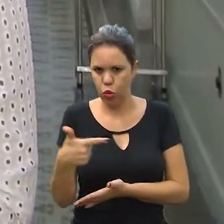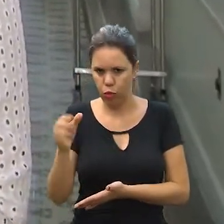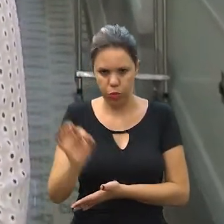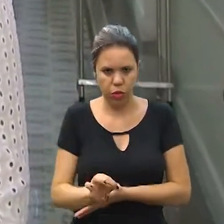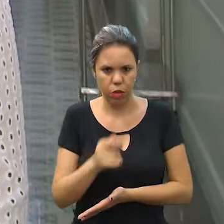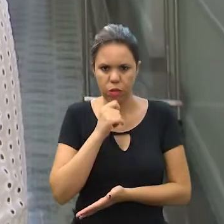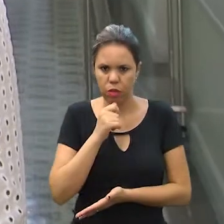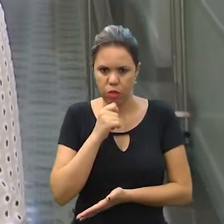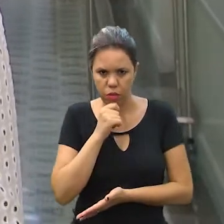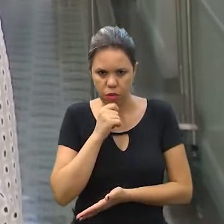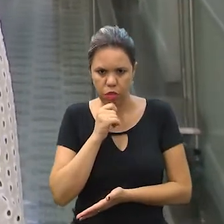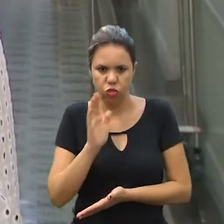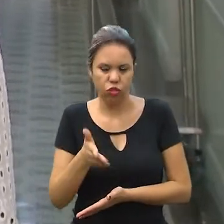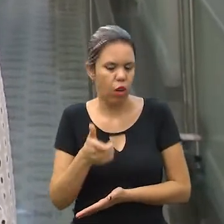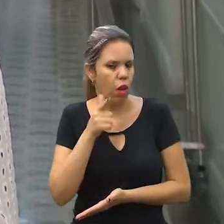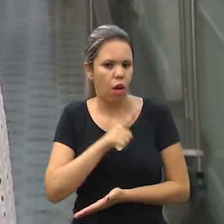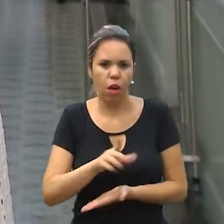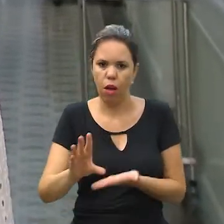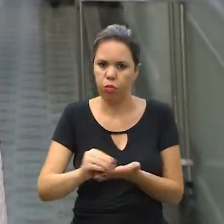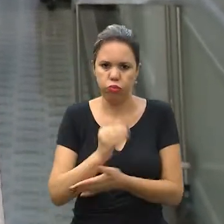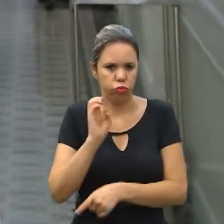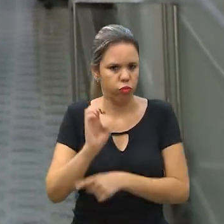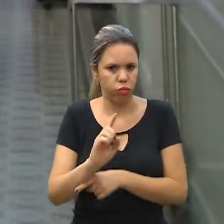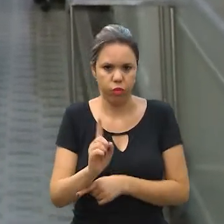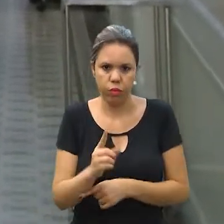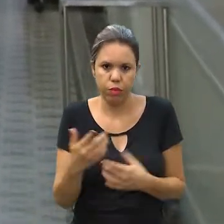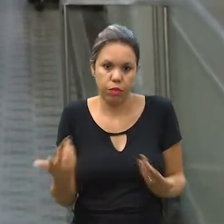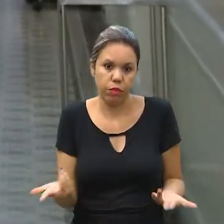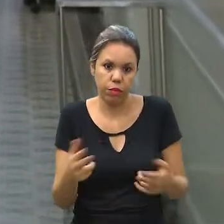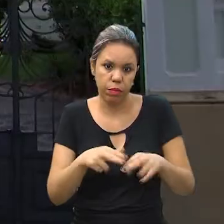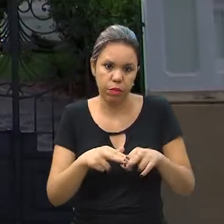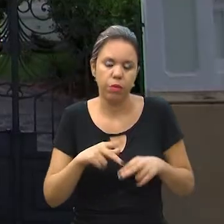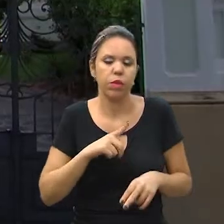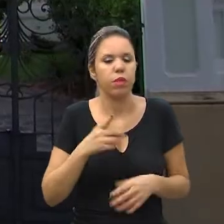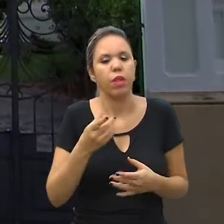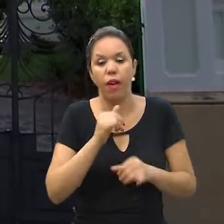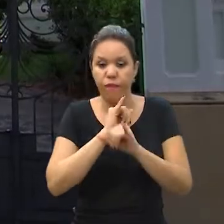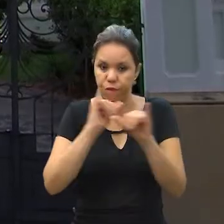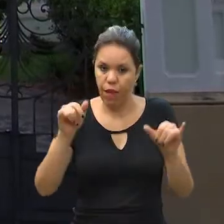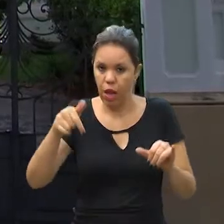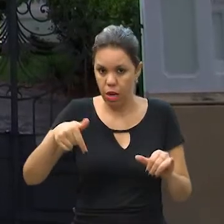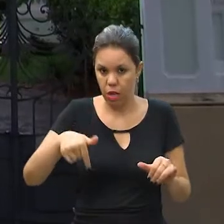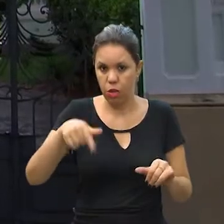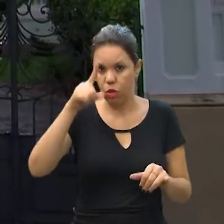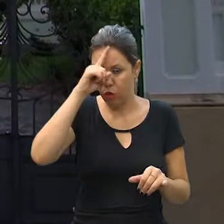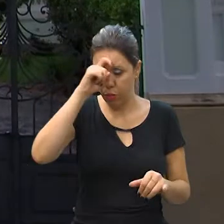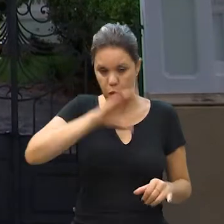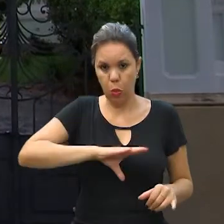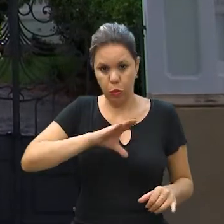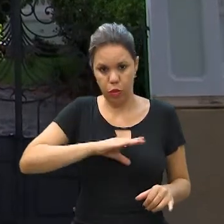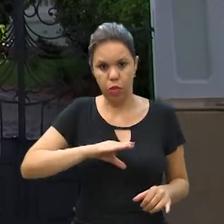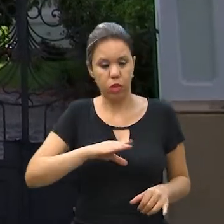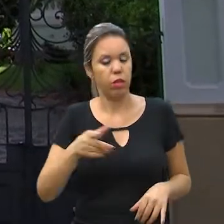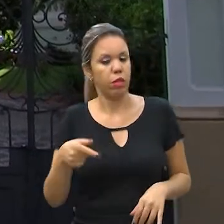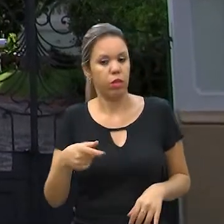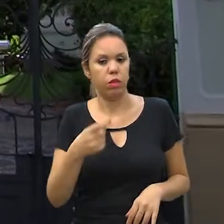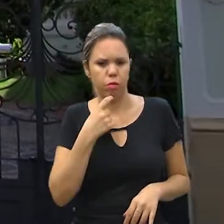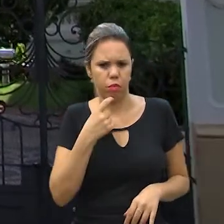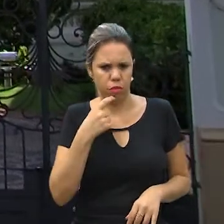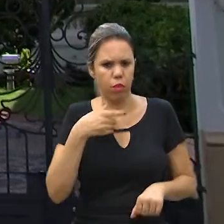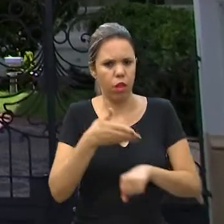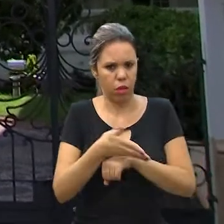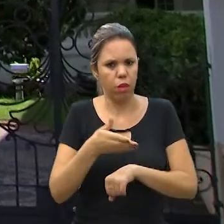de 12%, já que não recebe essa verba do estado. Porém, ela destaca que a Beneficência Portuguesa, ainda